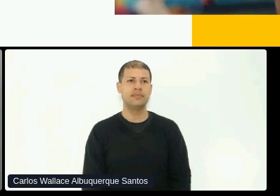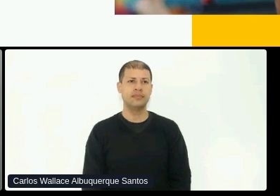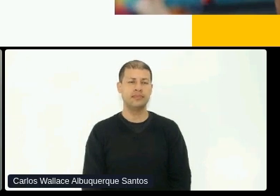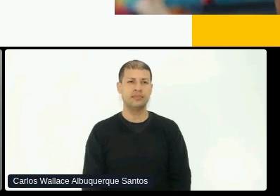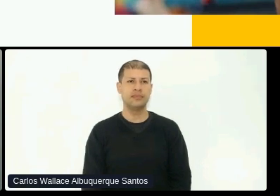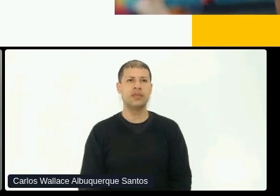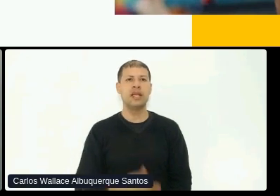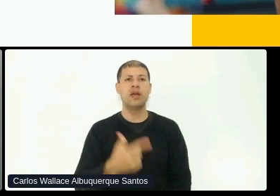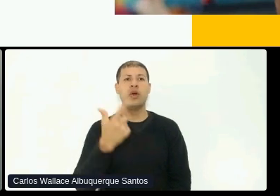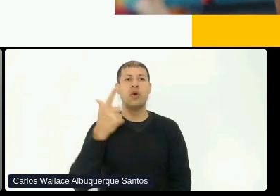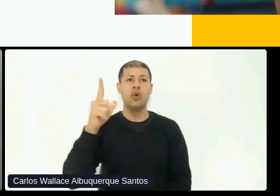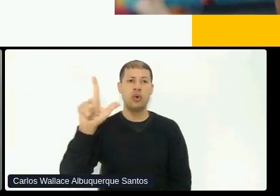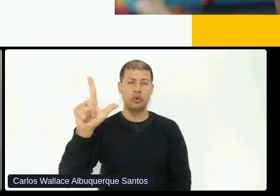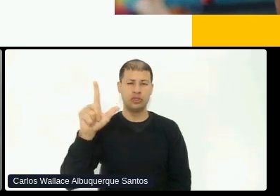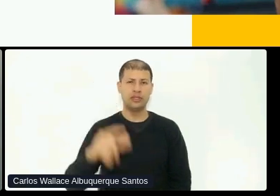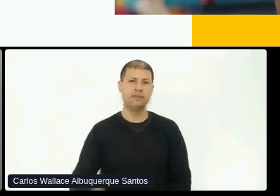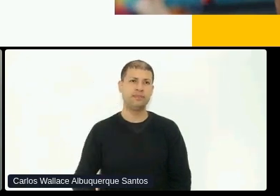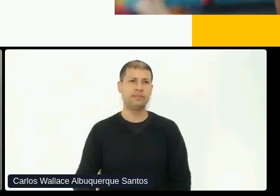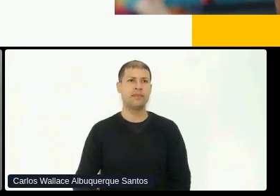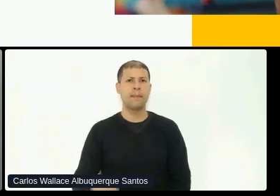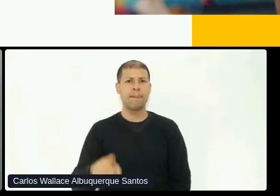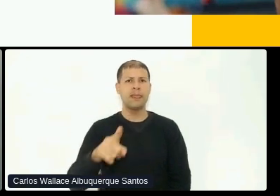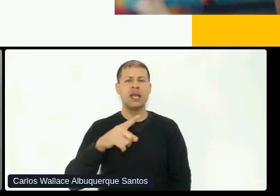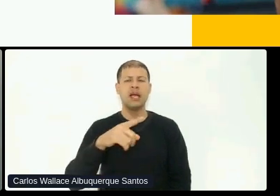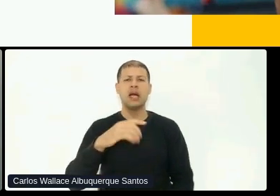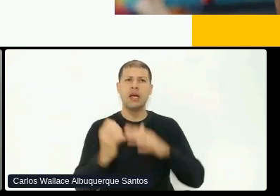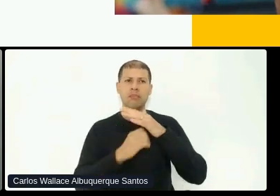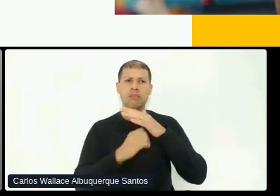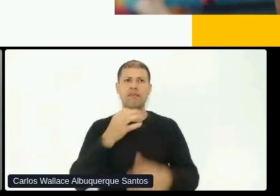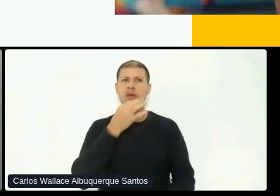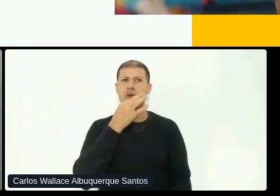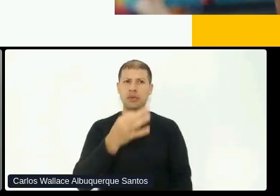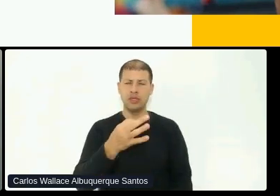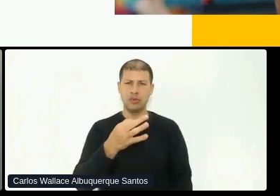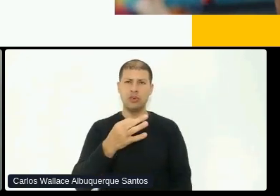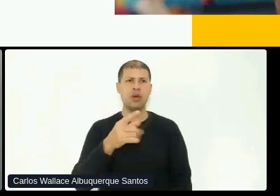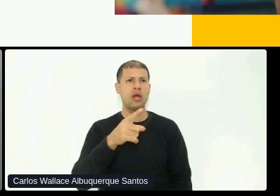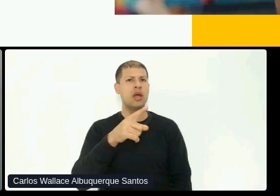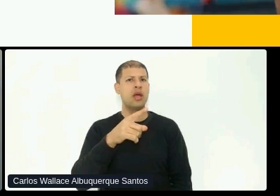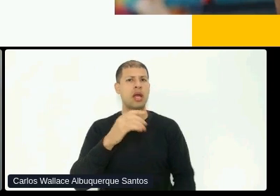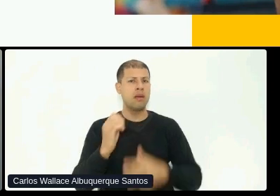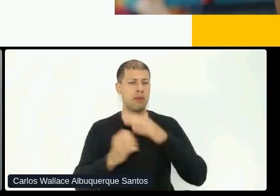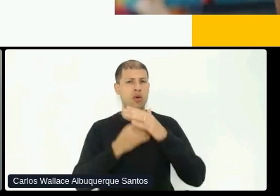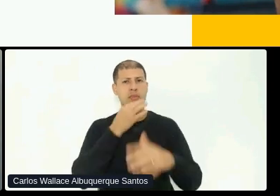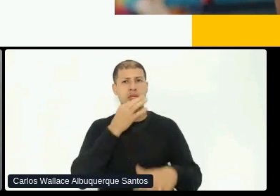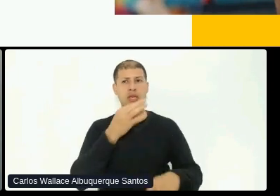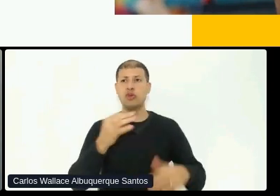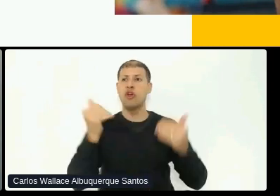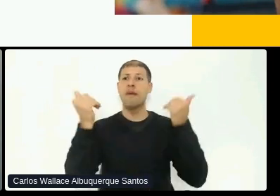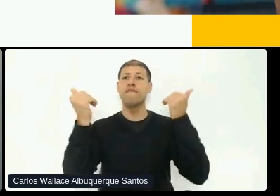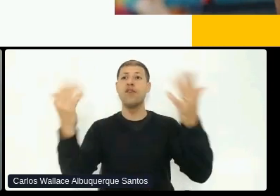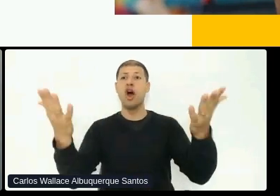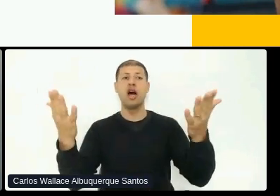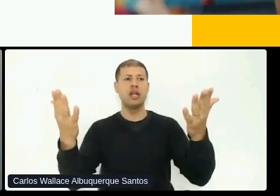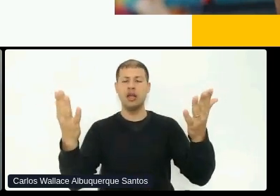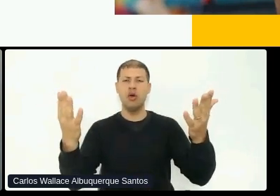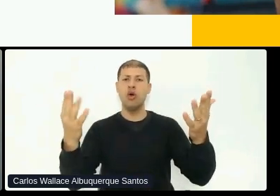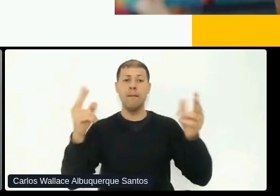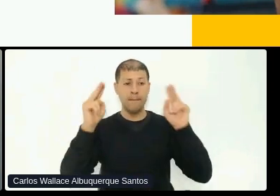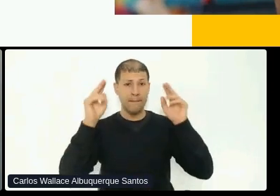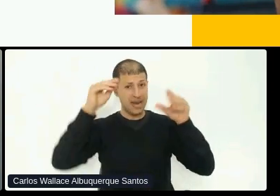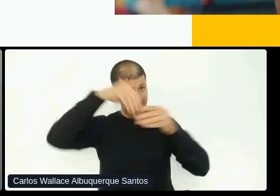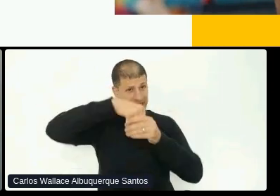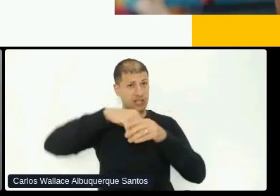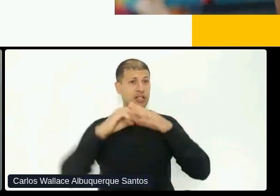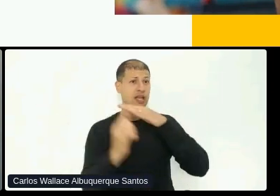Outra coisa, pessoal, é o posicionamento inclusive da empresa. O posicionamento não é só para fora. Quando você olha para dentro da empresa, você